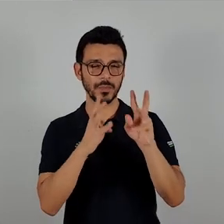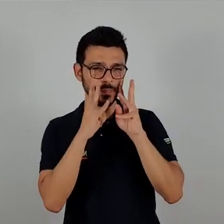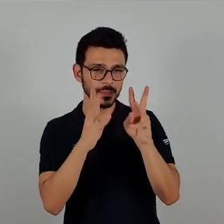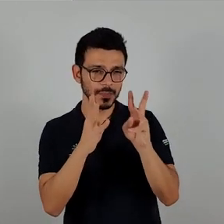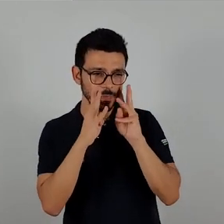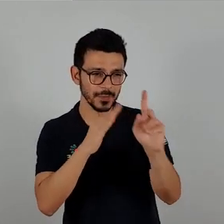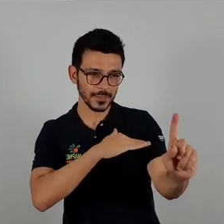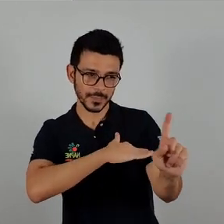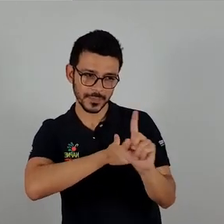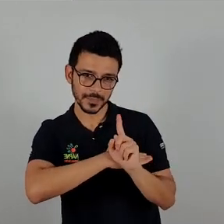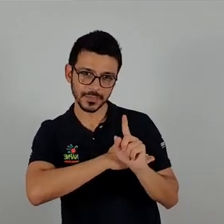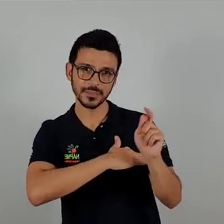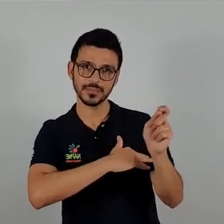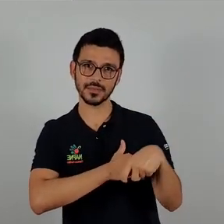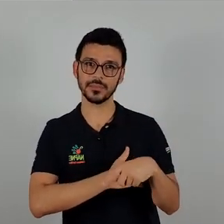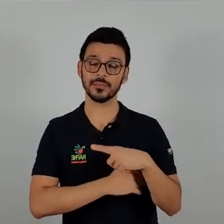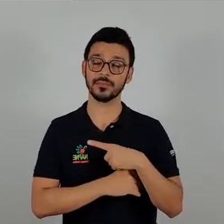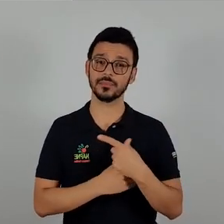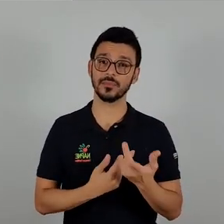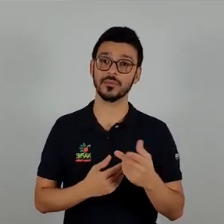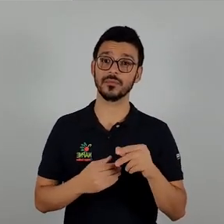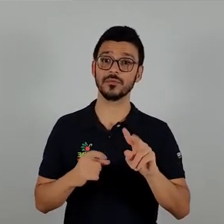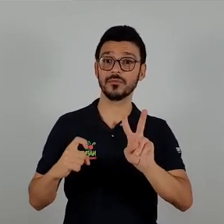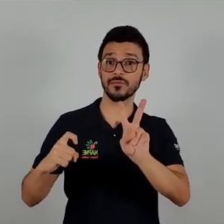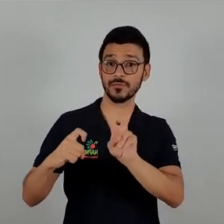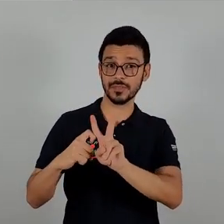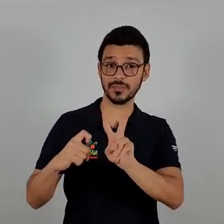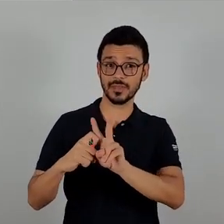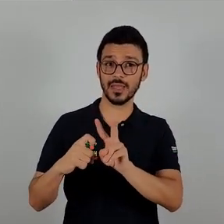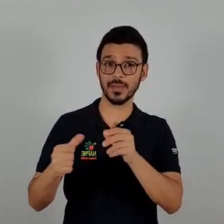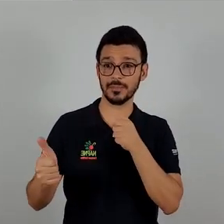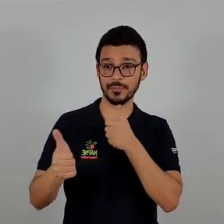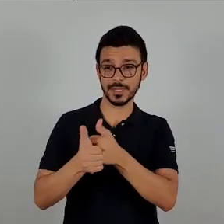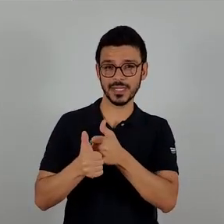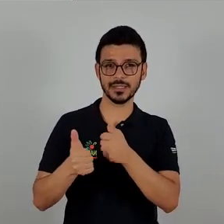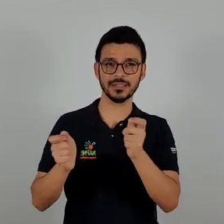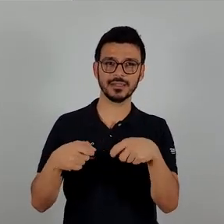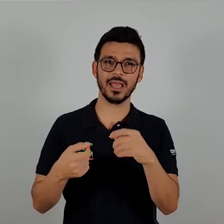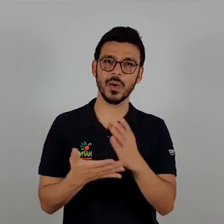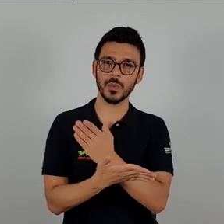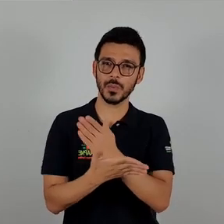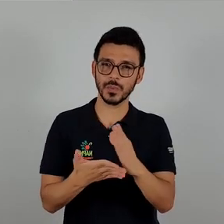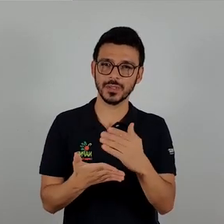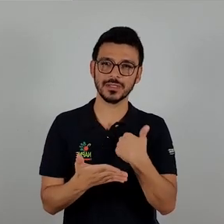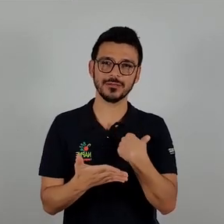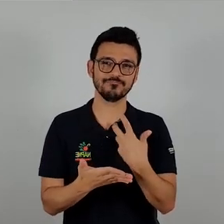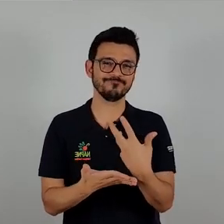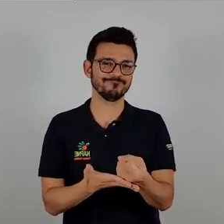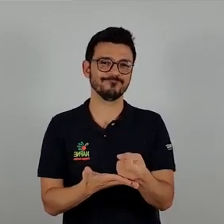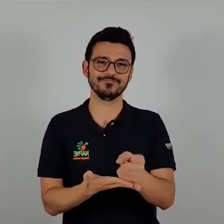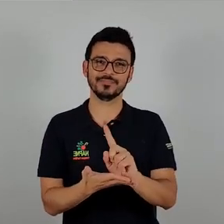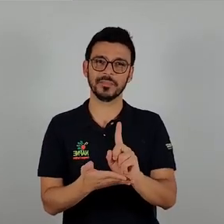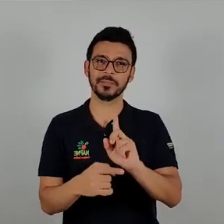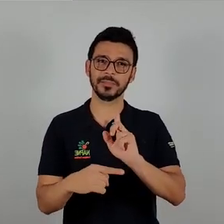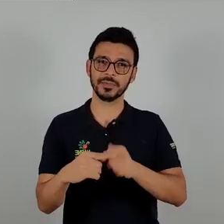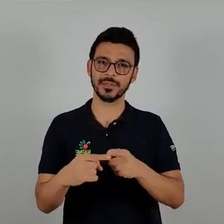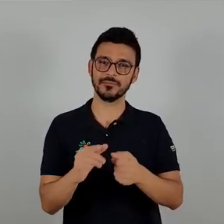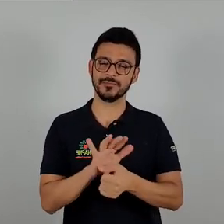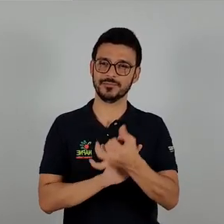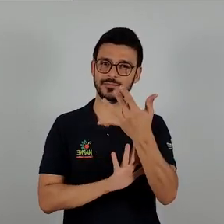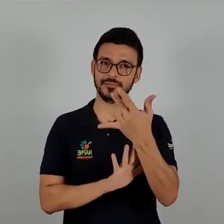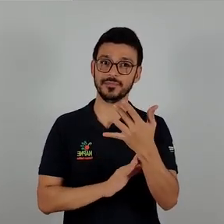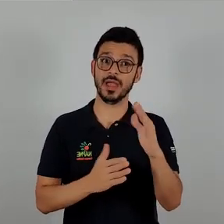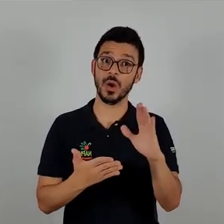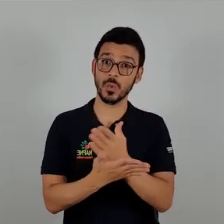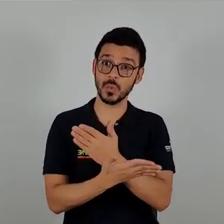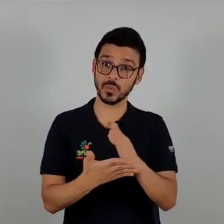que eu mostrei ali, esses vídeos, que daí a pessoa lá, o outro veterinário examina tal, e aí eu passo o remédio baseado na consulta